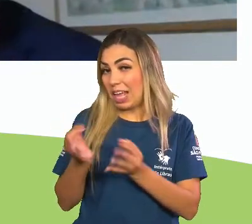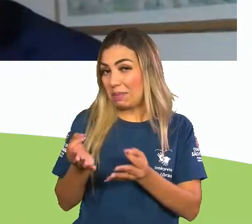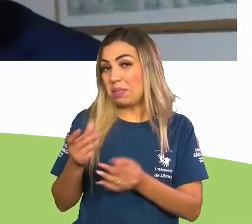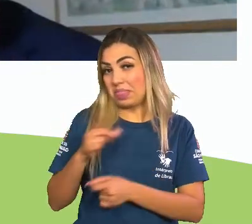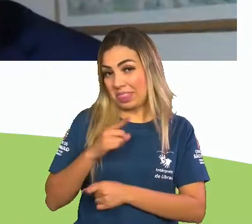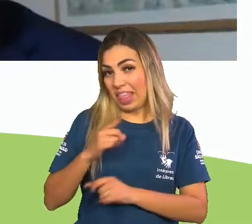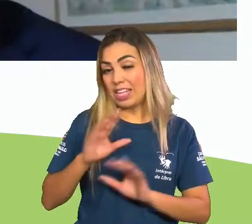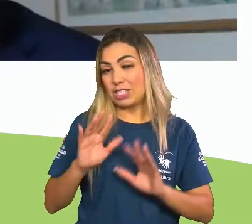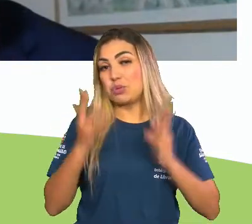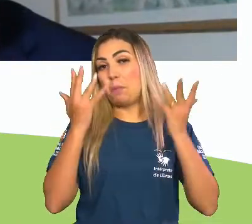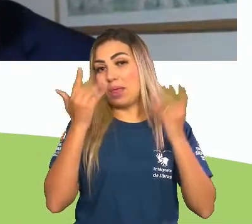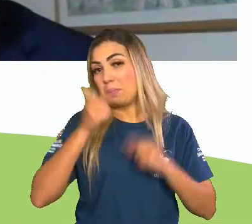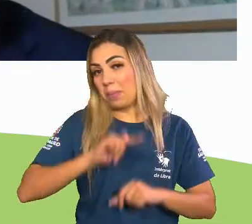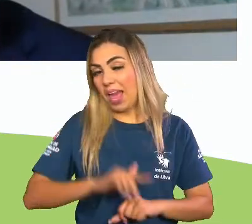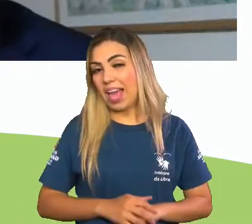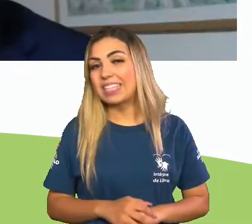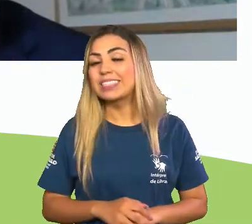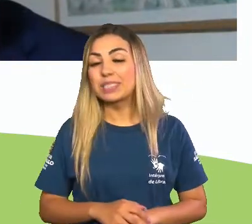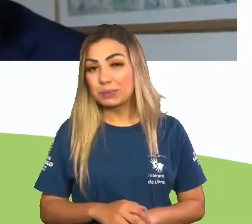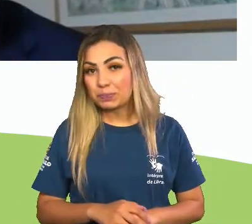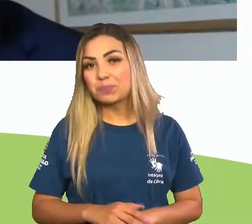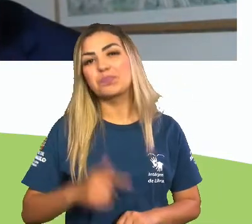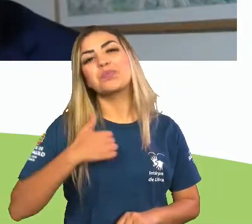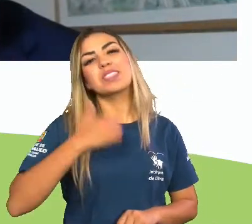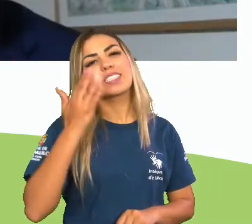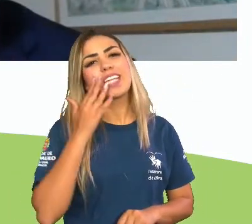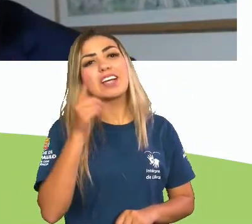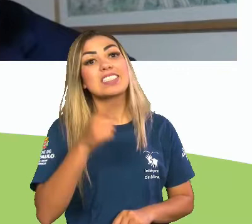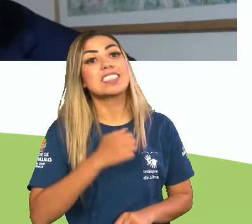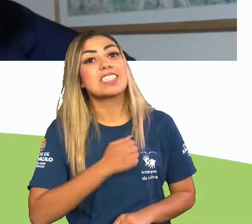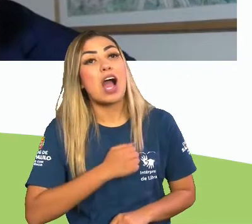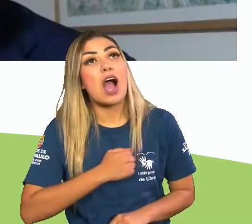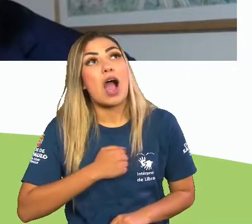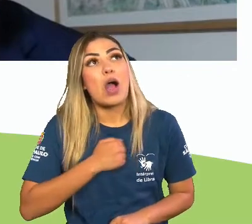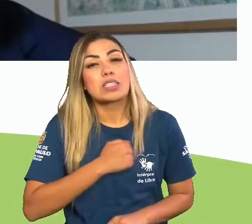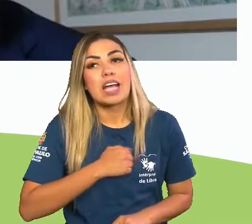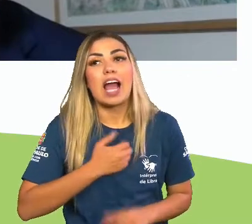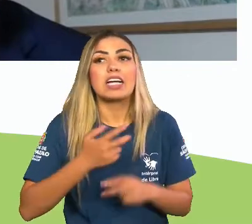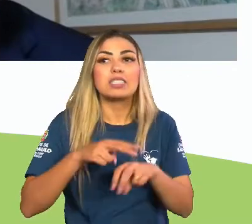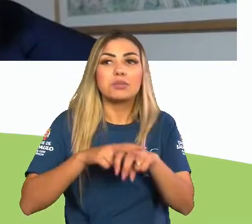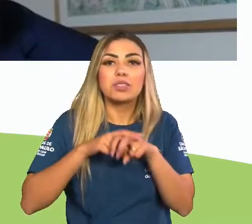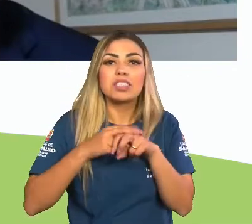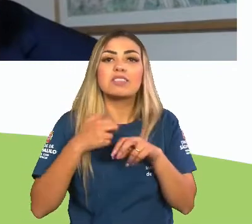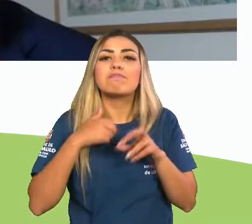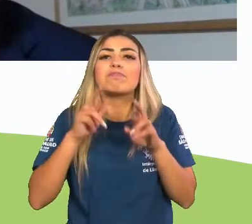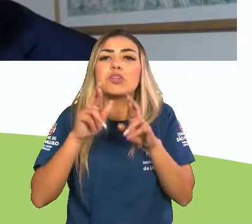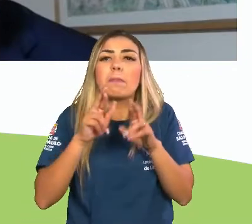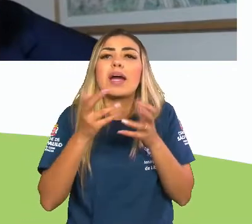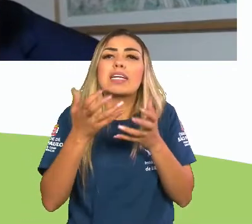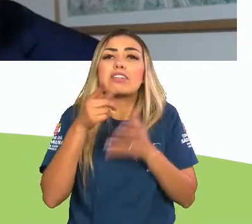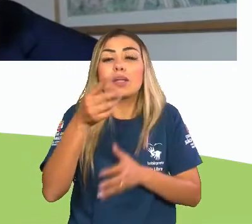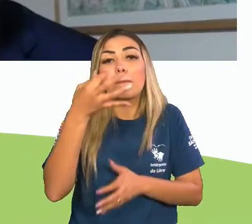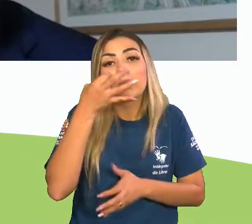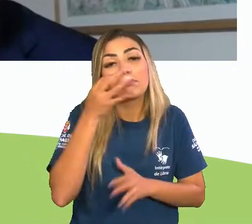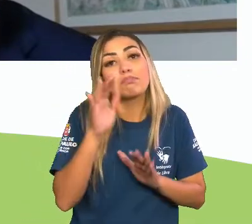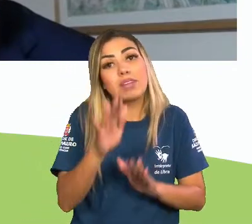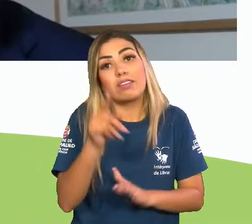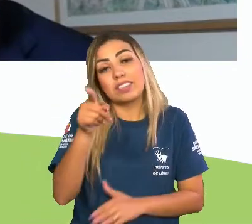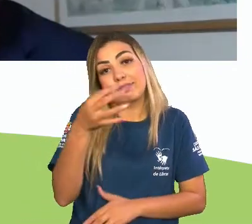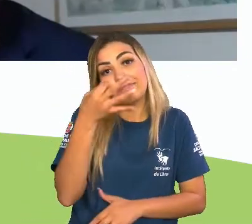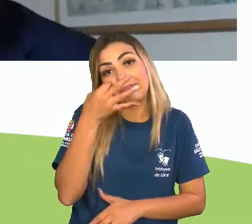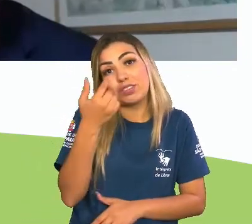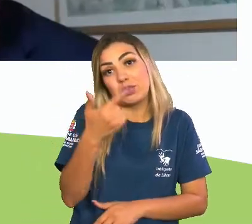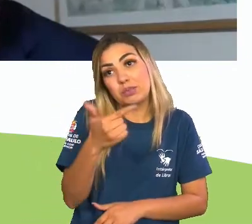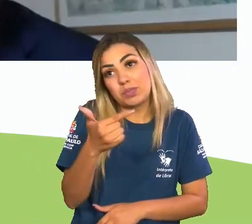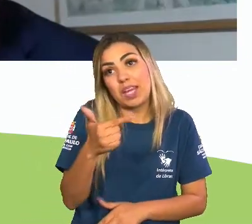E olha, eu sei que você está com muita saudade deles, e eu adoraria que você estivesse aqui para matar a saudade, mas já que você não está, a